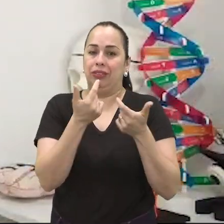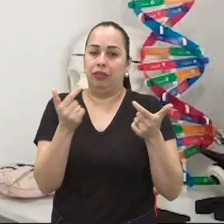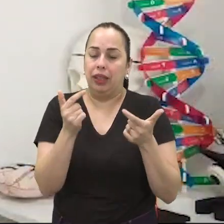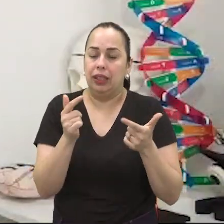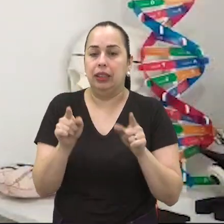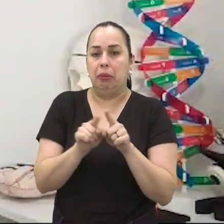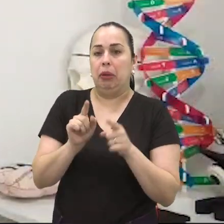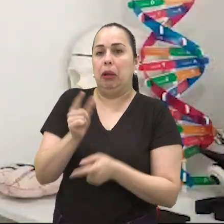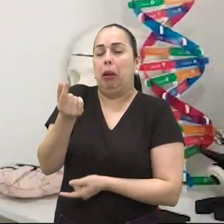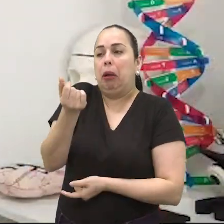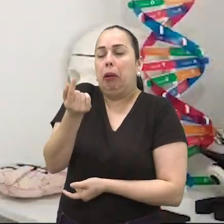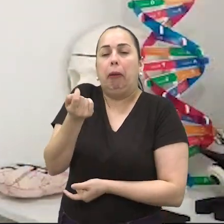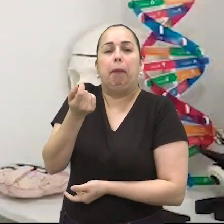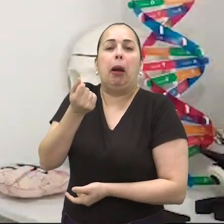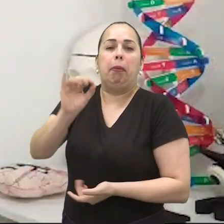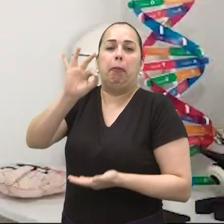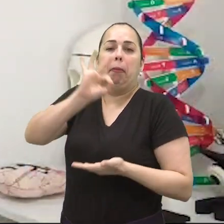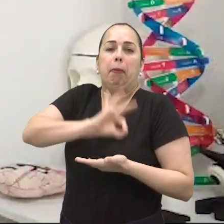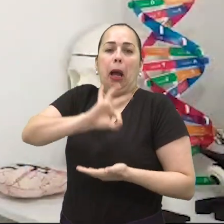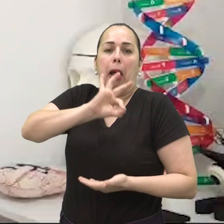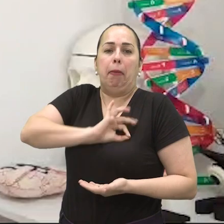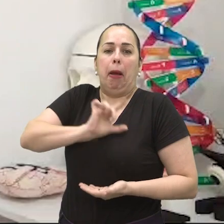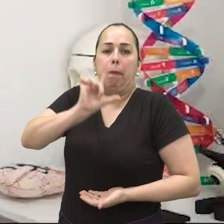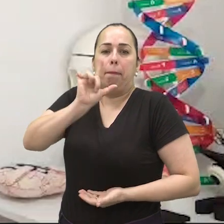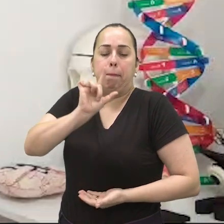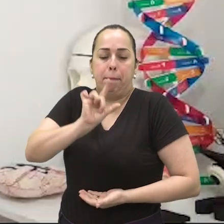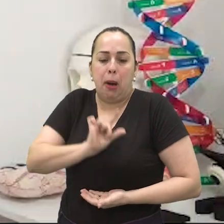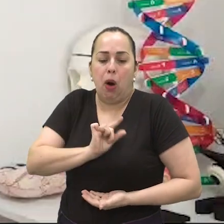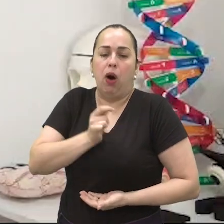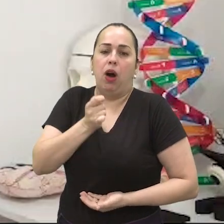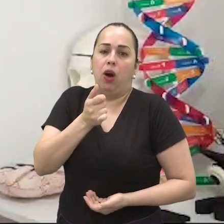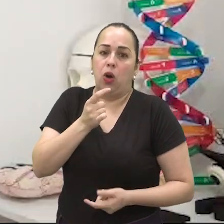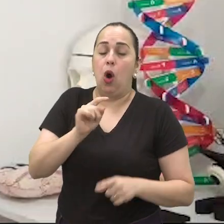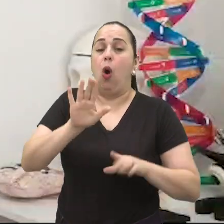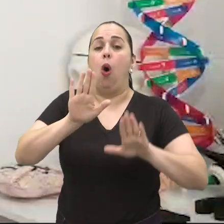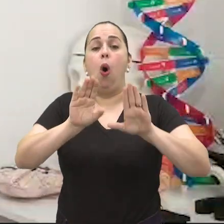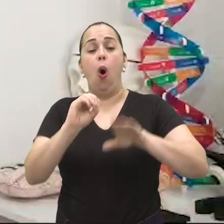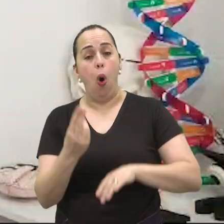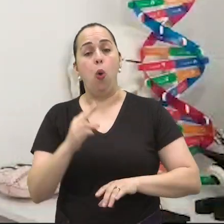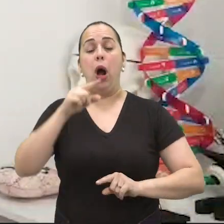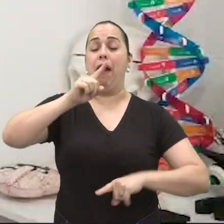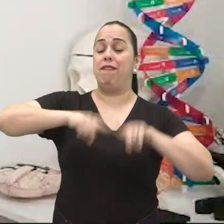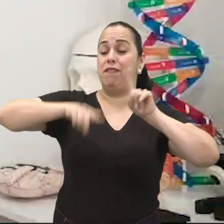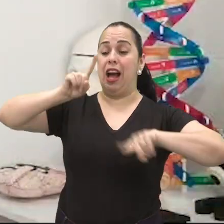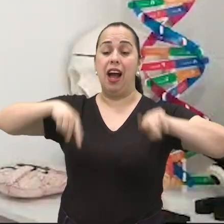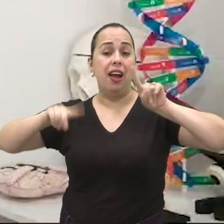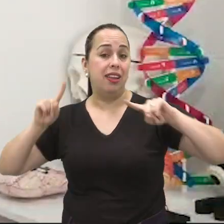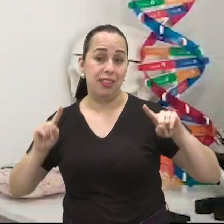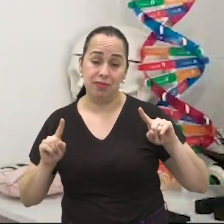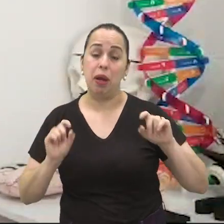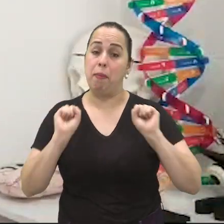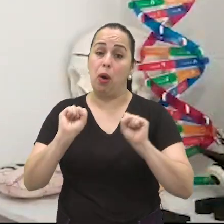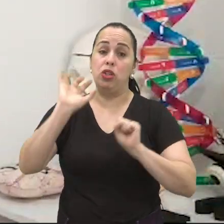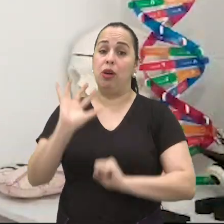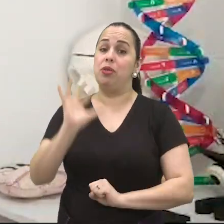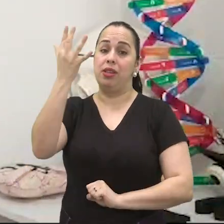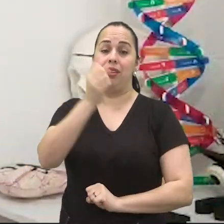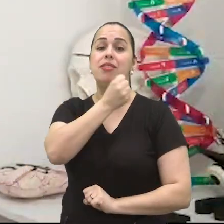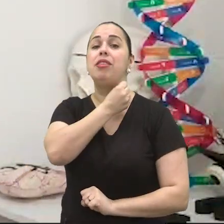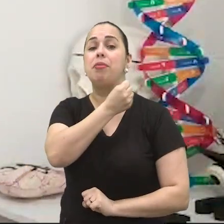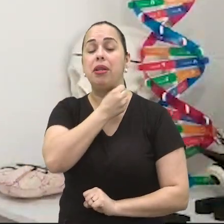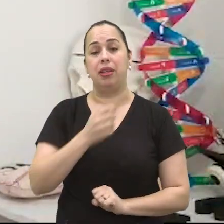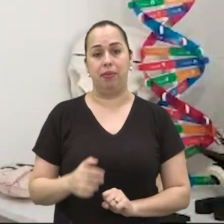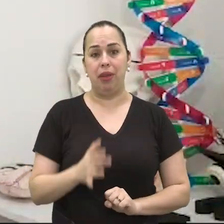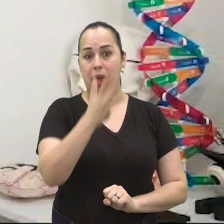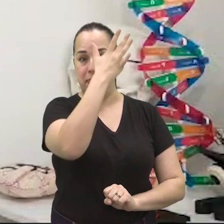então ganhos que não são muito concisos ou que são variáveis podem trazer bastante estresse. Então, por